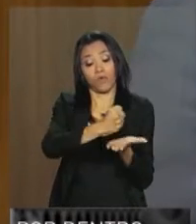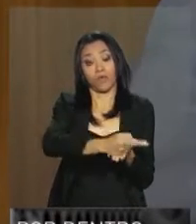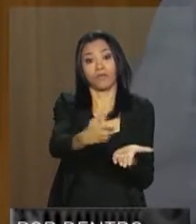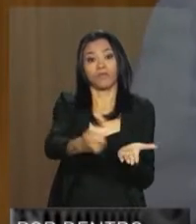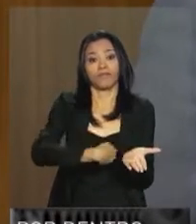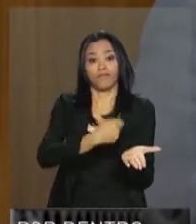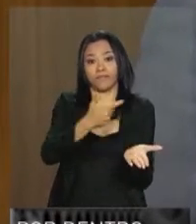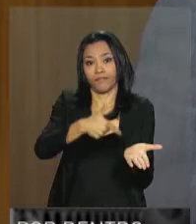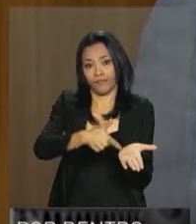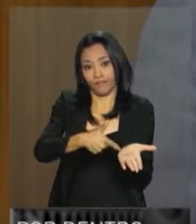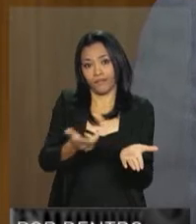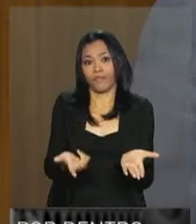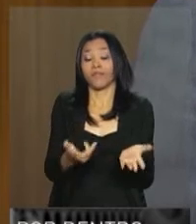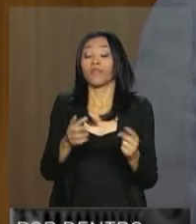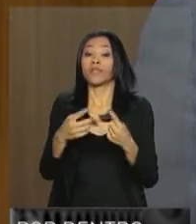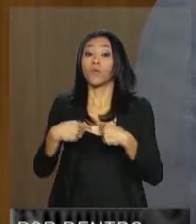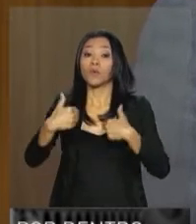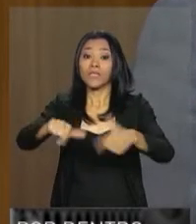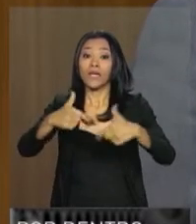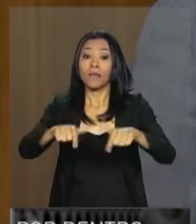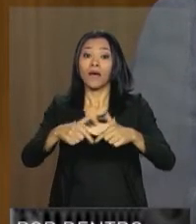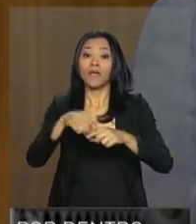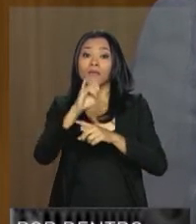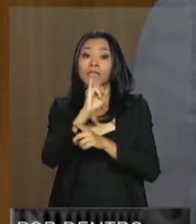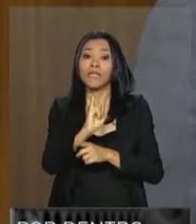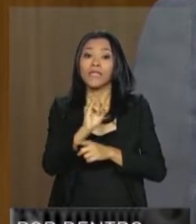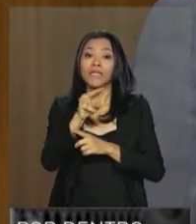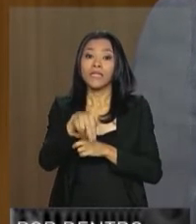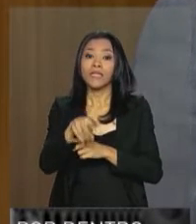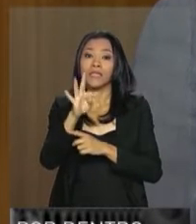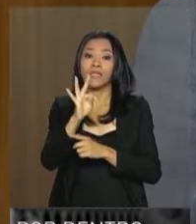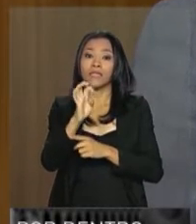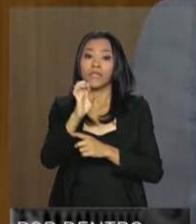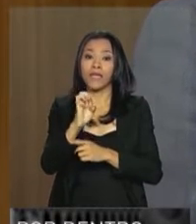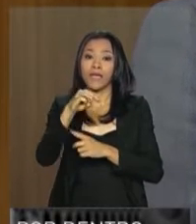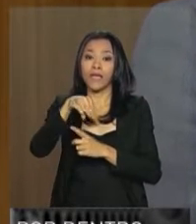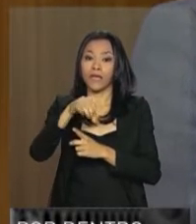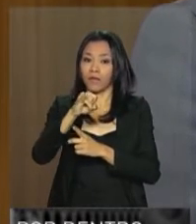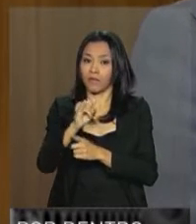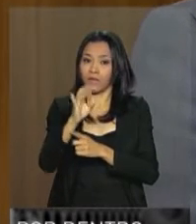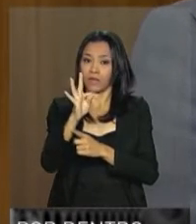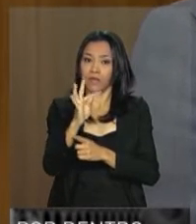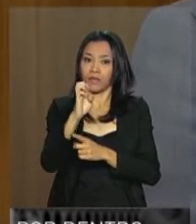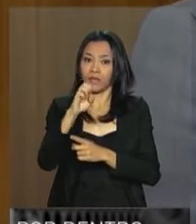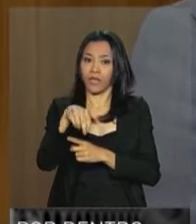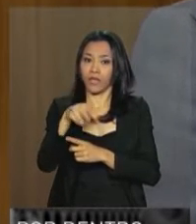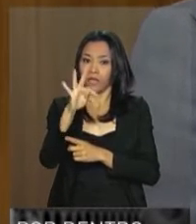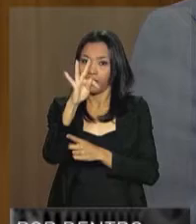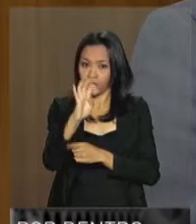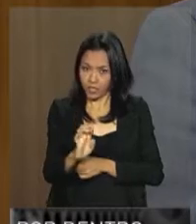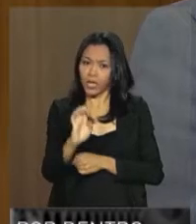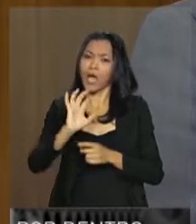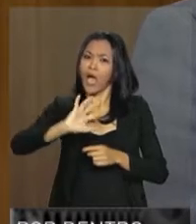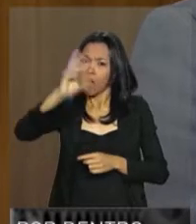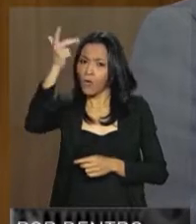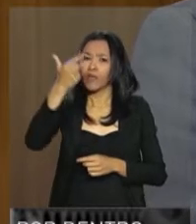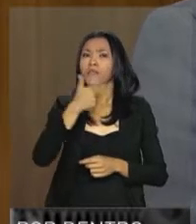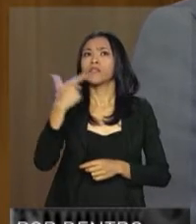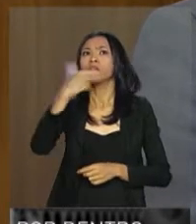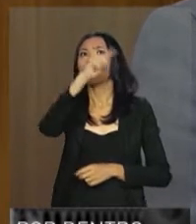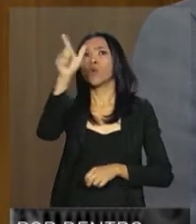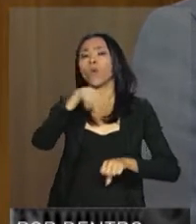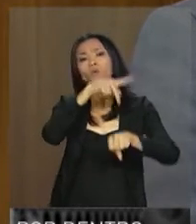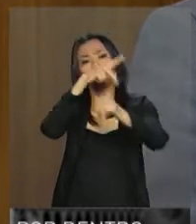trabalho intermitente e é uma realidade em países como estados unidos e alemanha e nós vemos muitos trabalhadores brasileiros querendo trabalhar